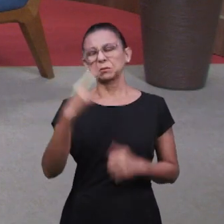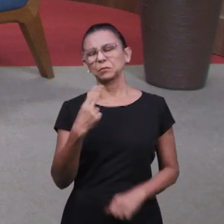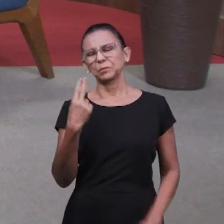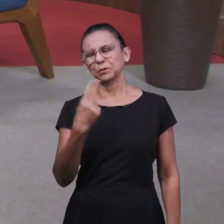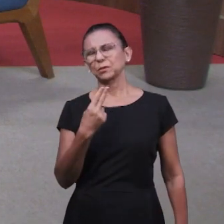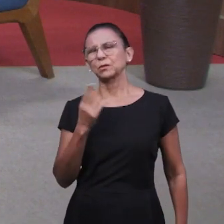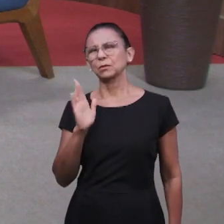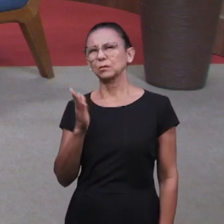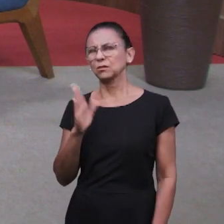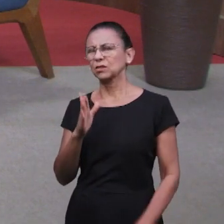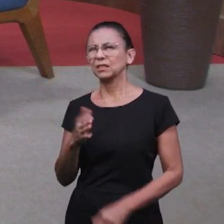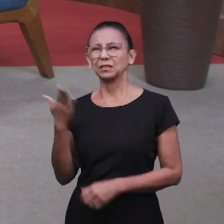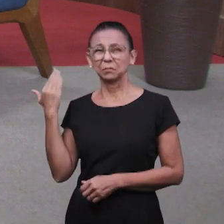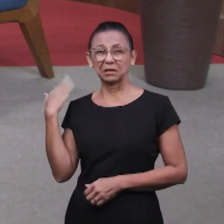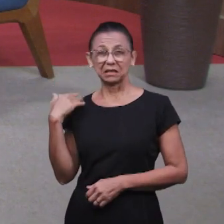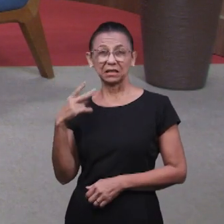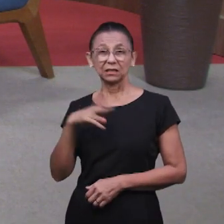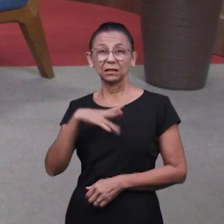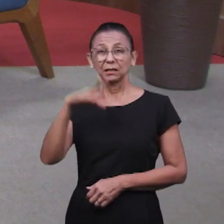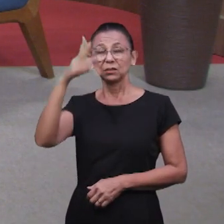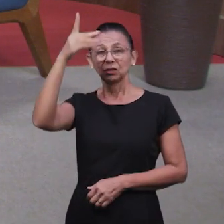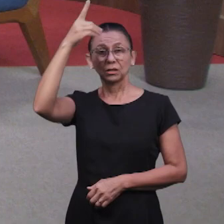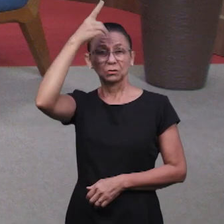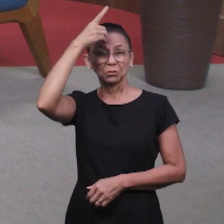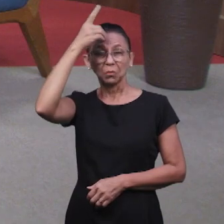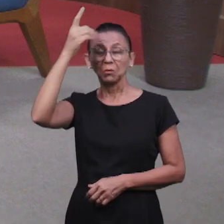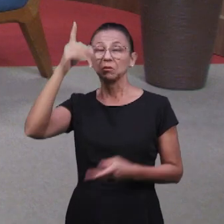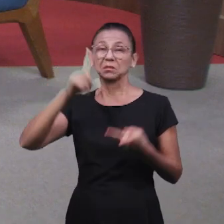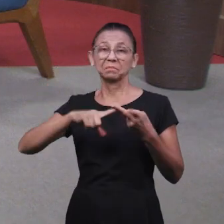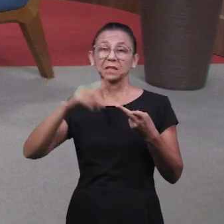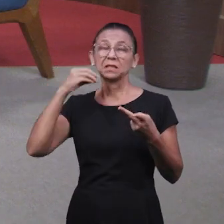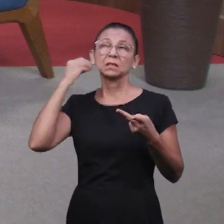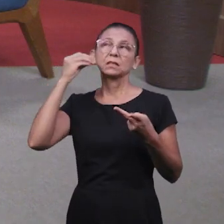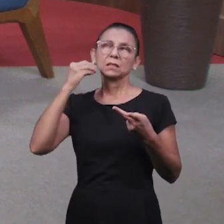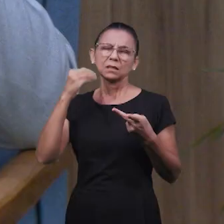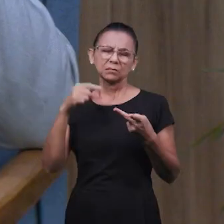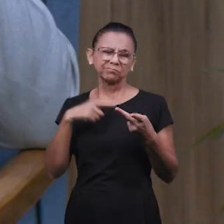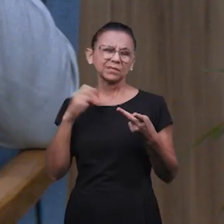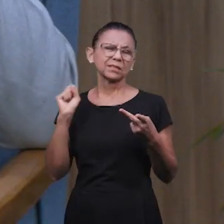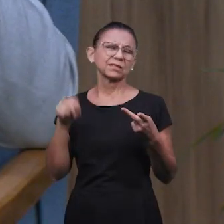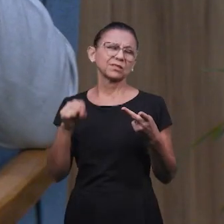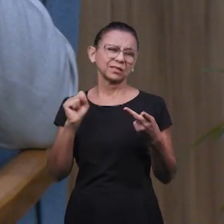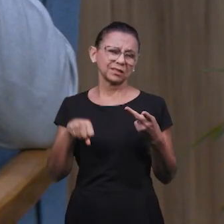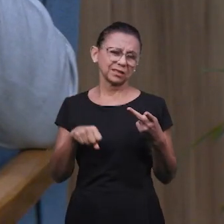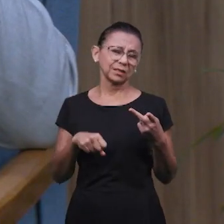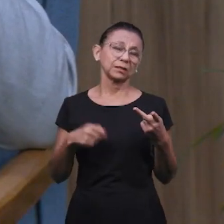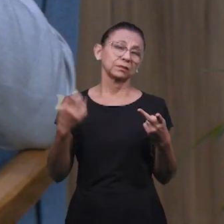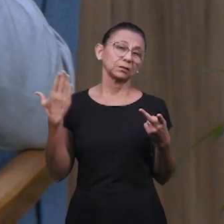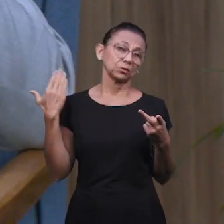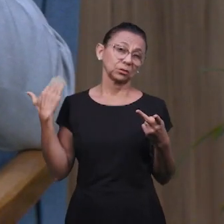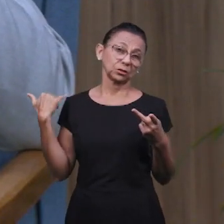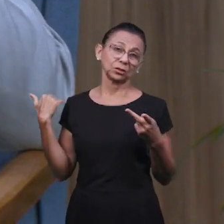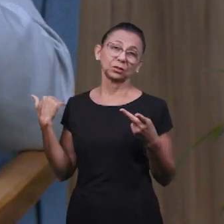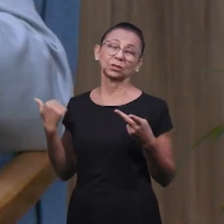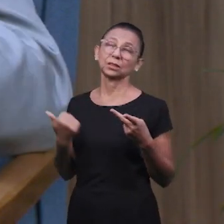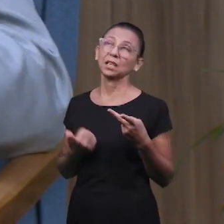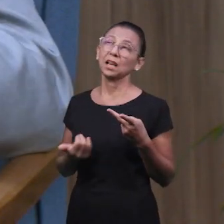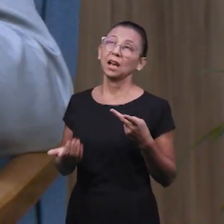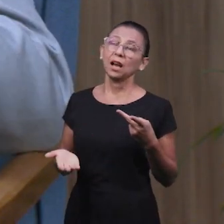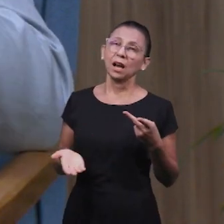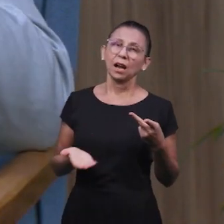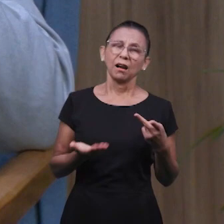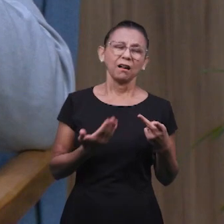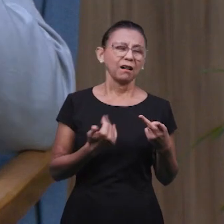fui usado pelo Senhor, eu tive dons, tive uma experiência com o Senhor, já vivi a